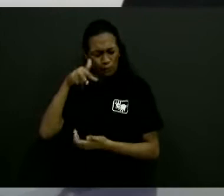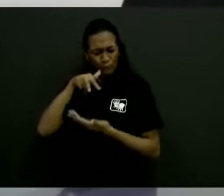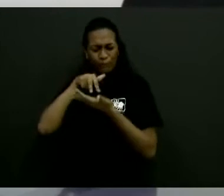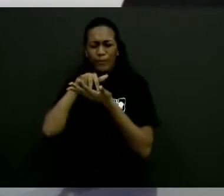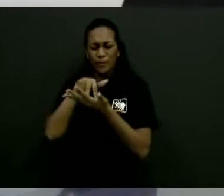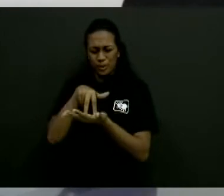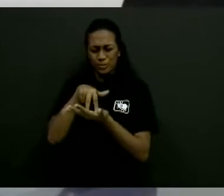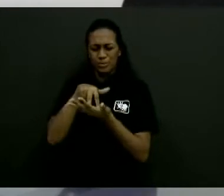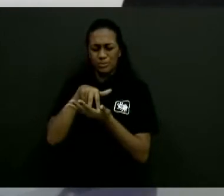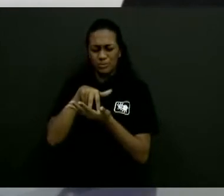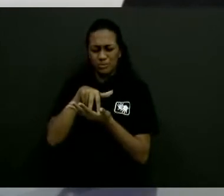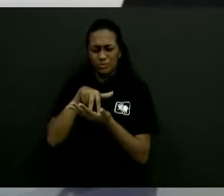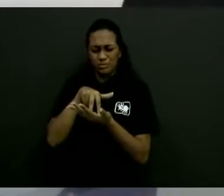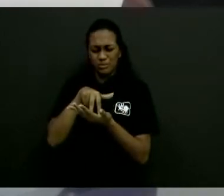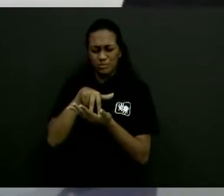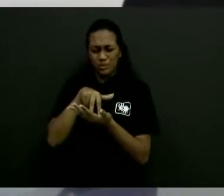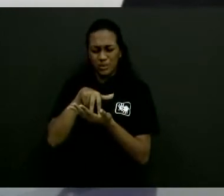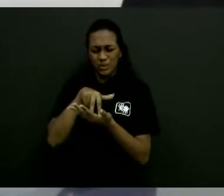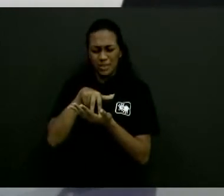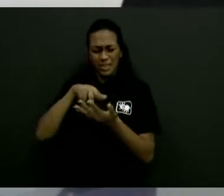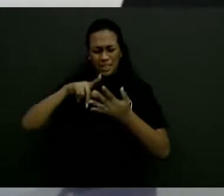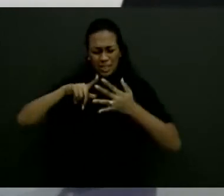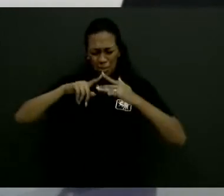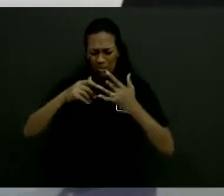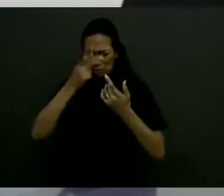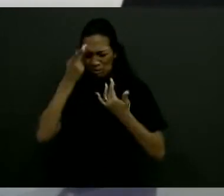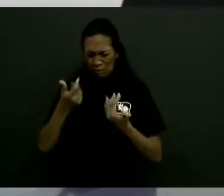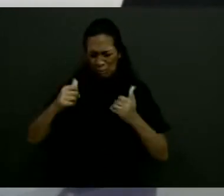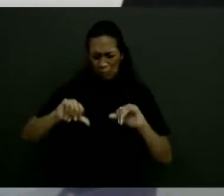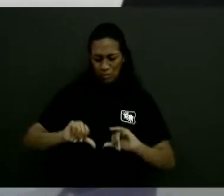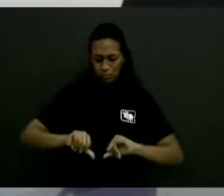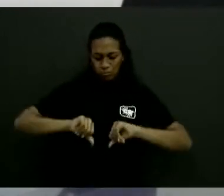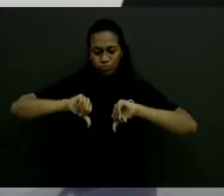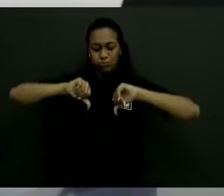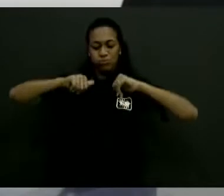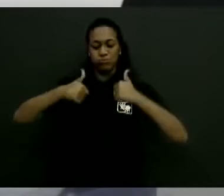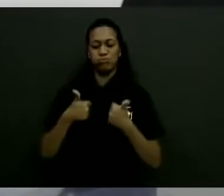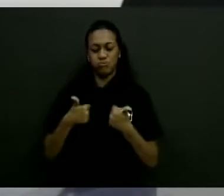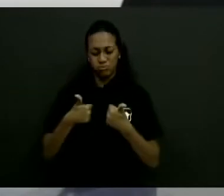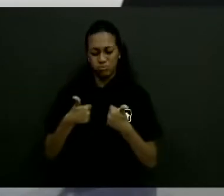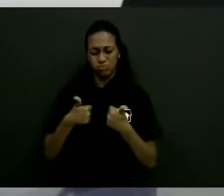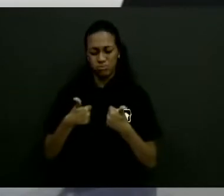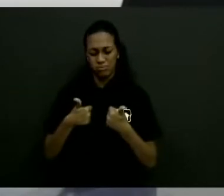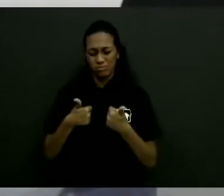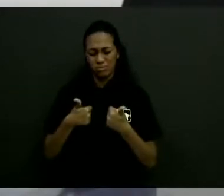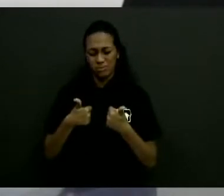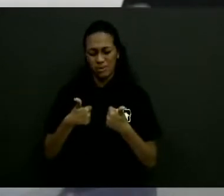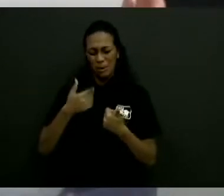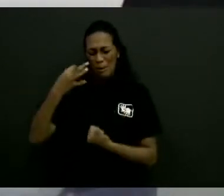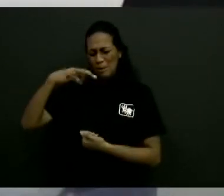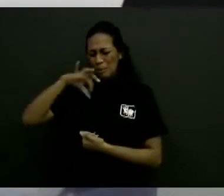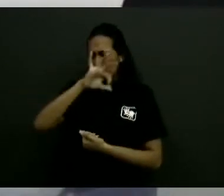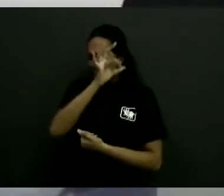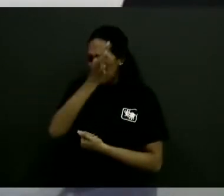you for strengthness. Que haja ânimo dobrado sobre as pessoas. We ask you that people can get happier and better. Que o teu Espírito